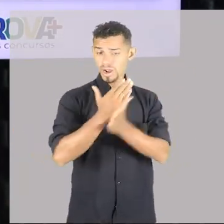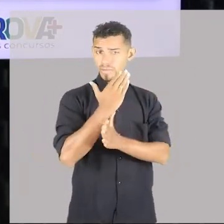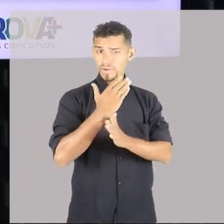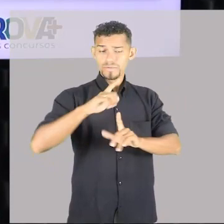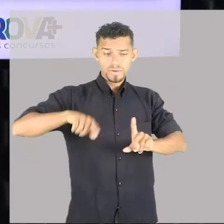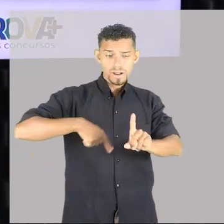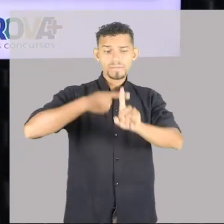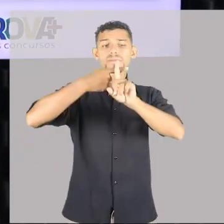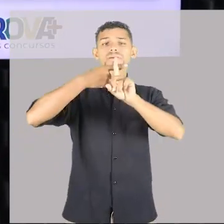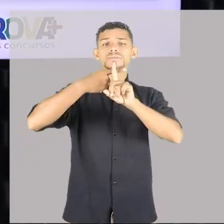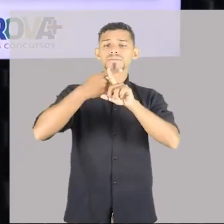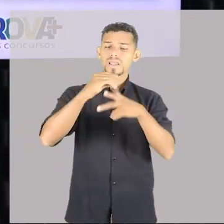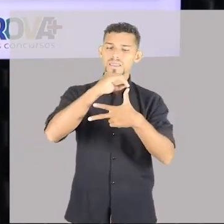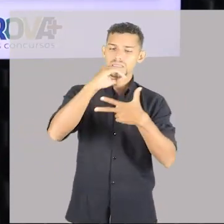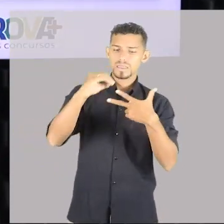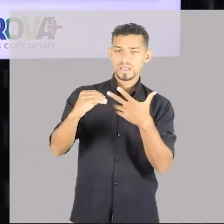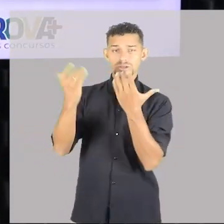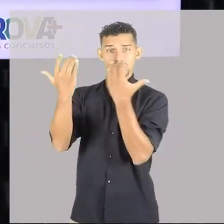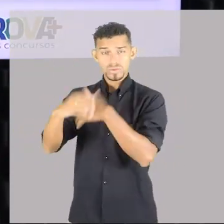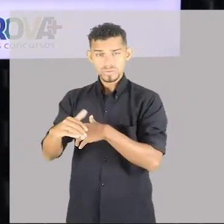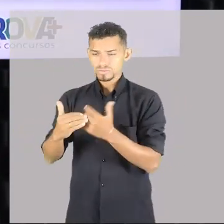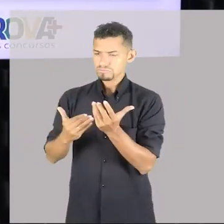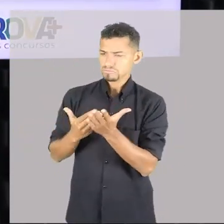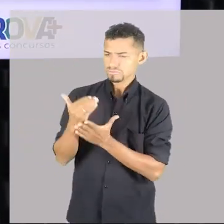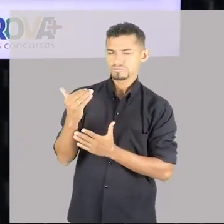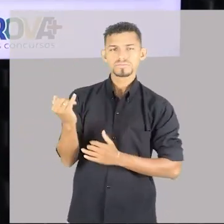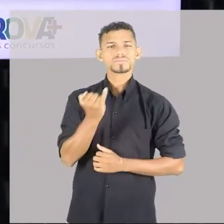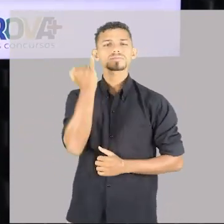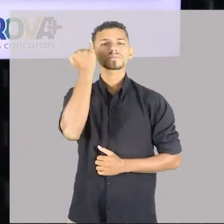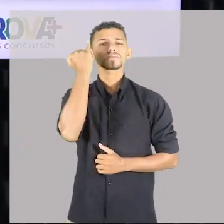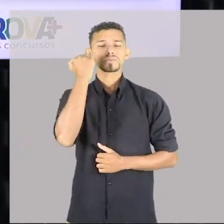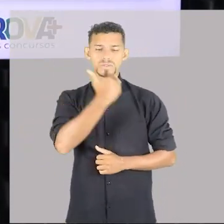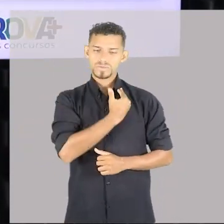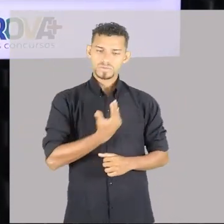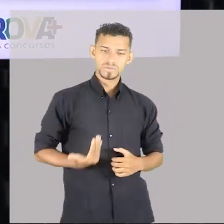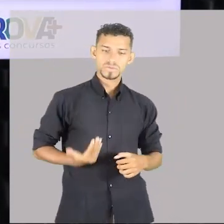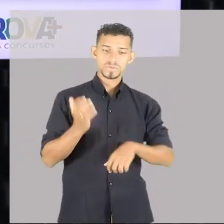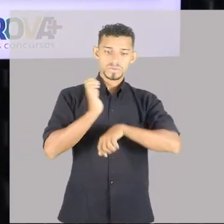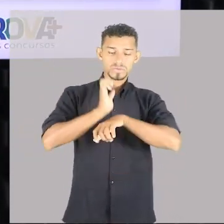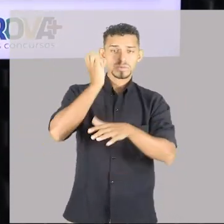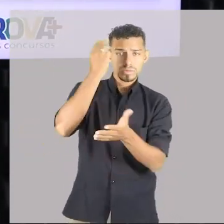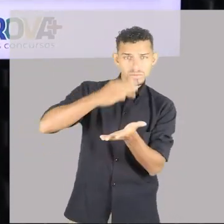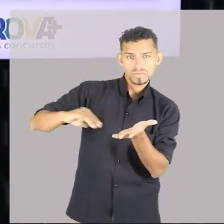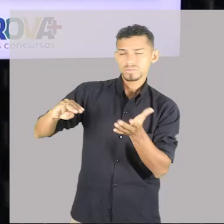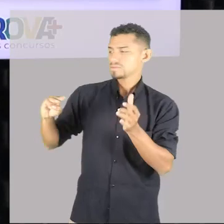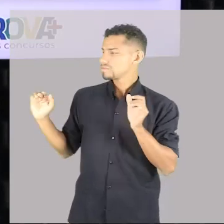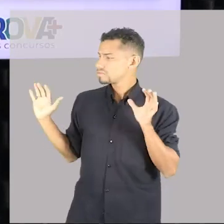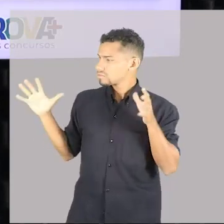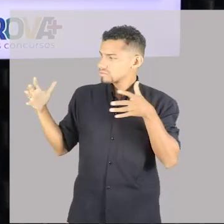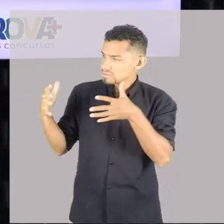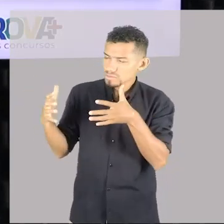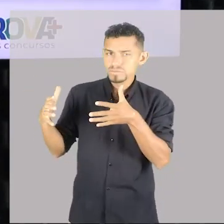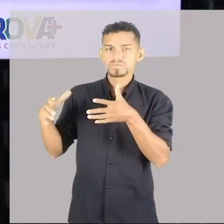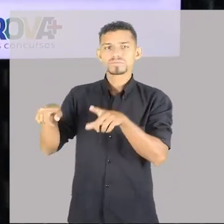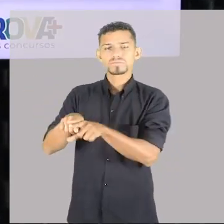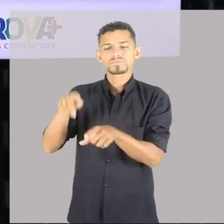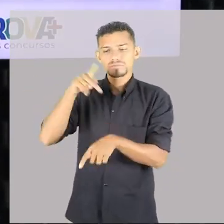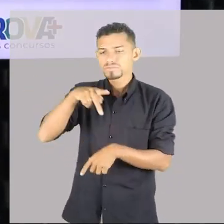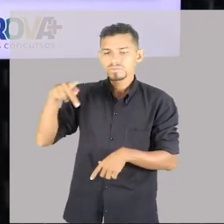Concursos. Essa iniciativa importante do governo do estado do Maranhão que reuniu um batalhão, como a gente diz aqui no Maranhão, de